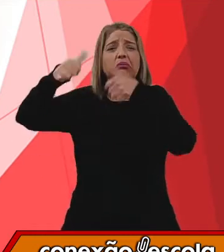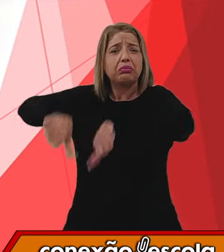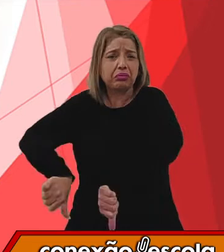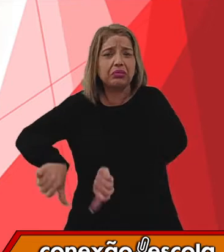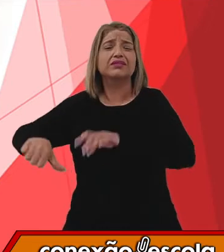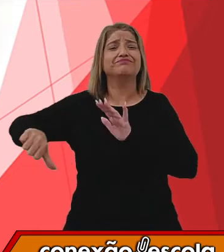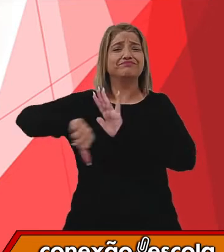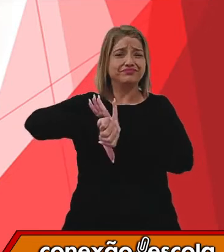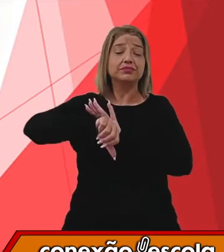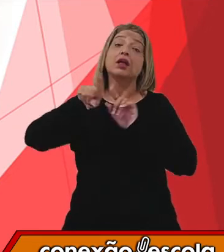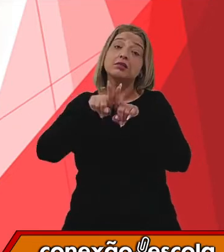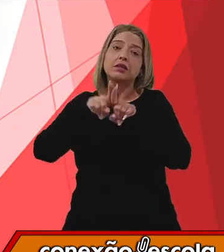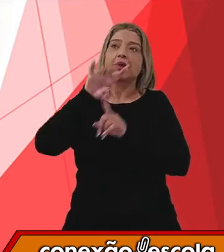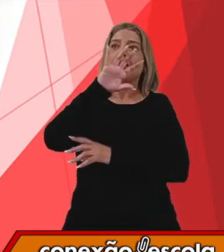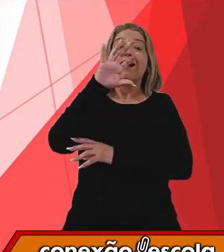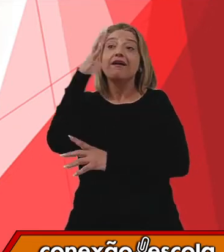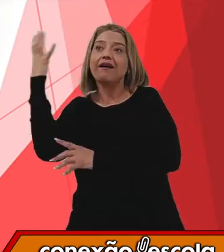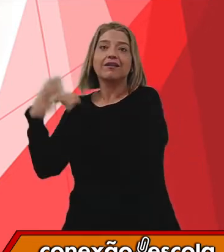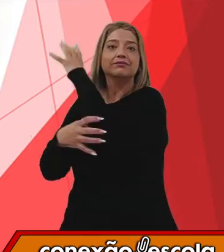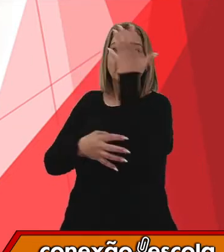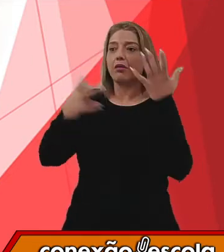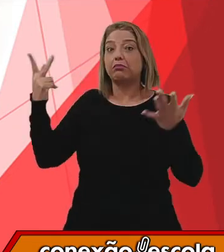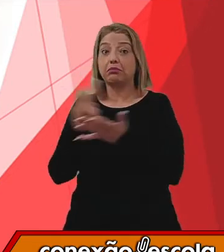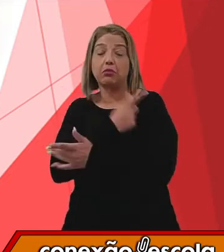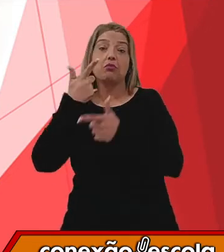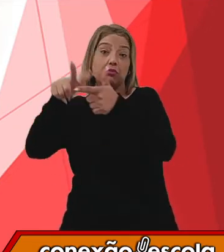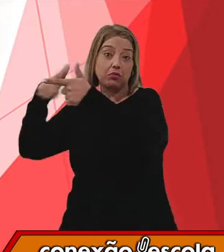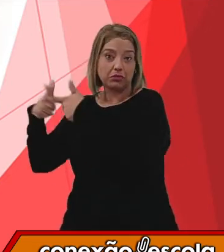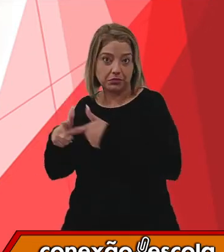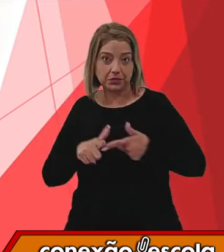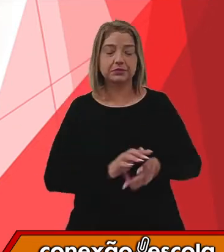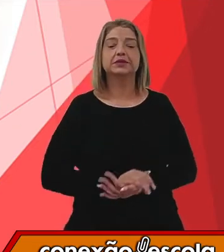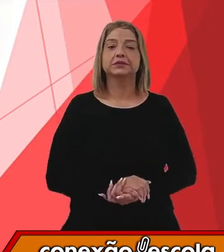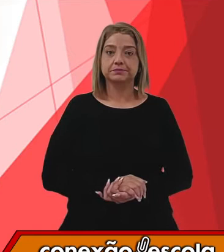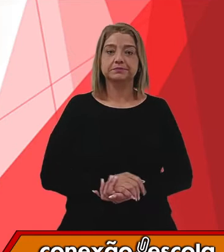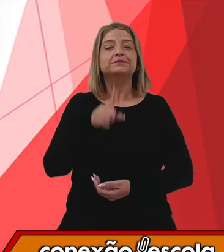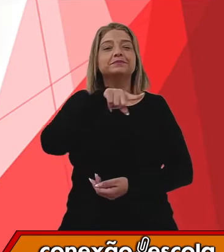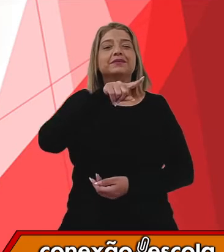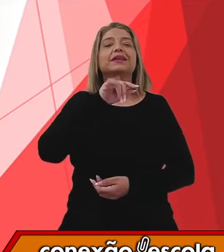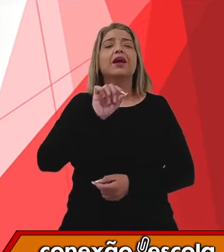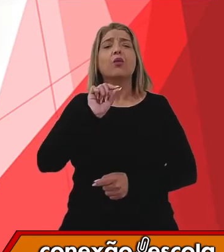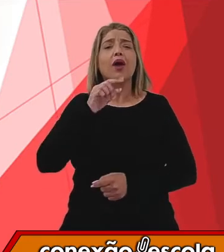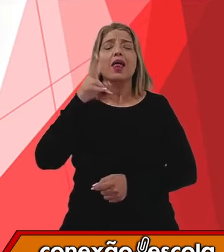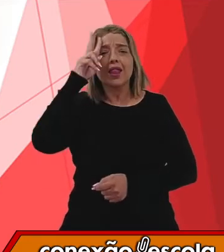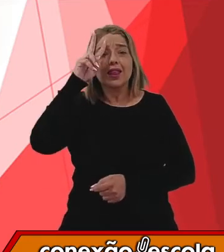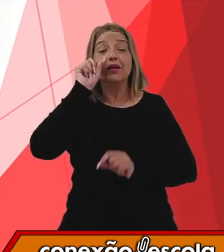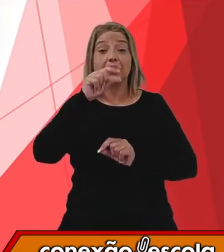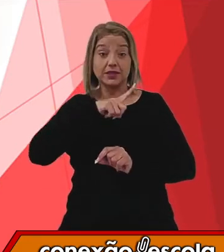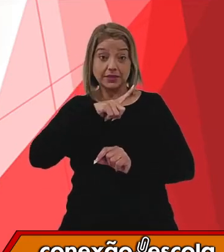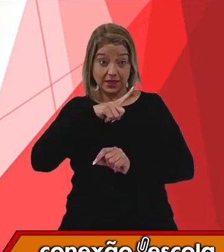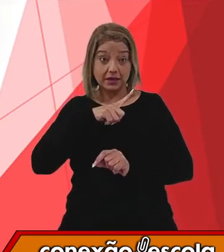naturais. Lembraram que a migração? E vocês se lembram que a migração pode ser dividida